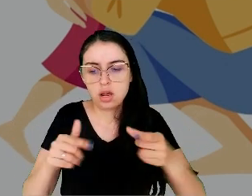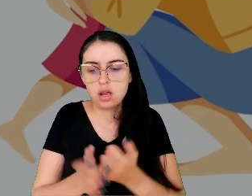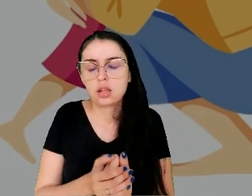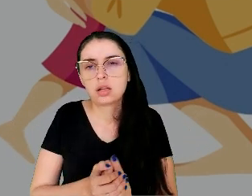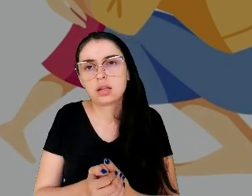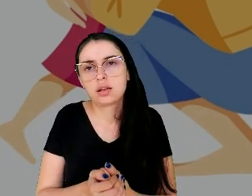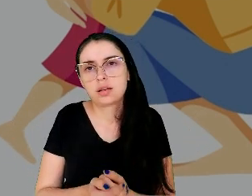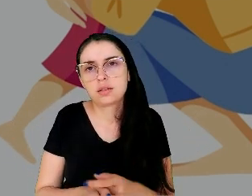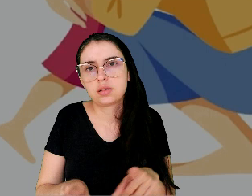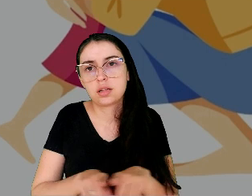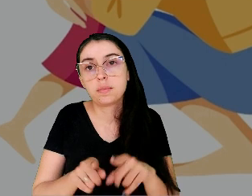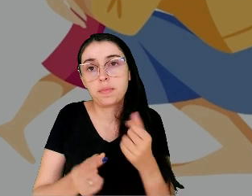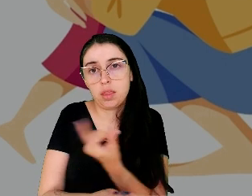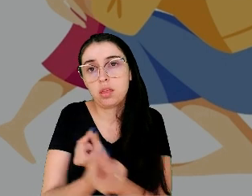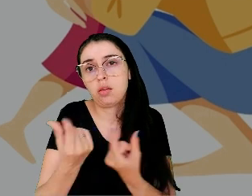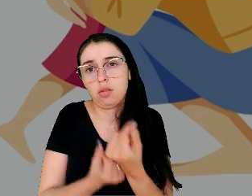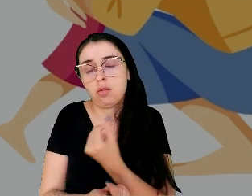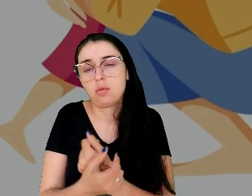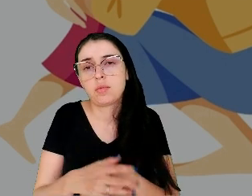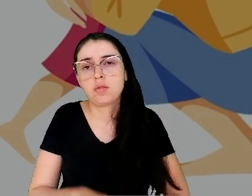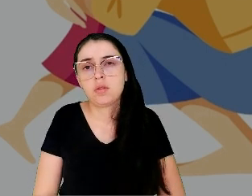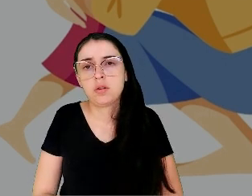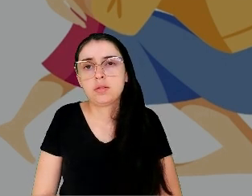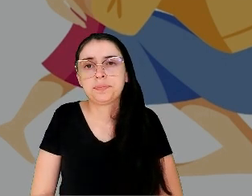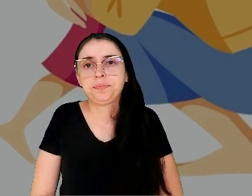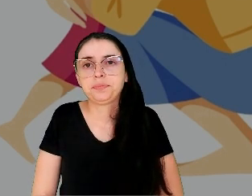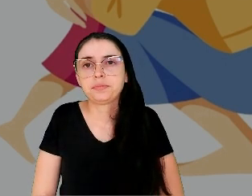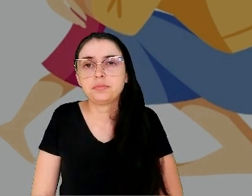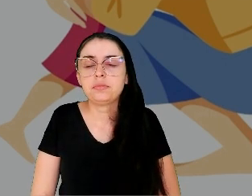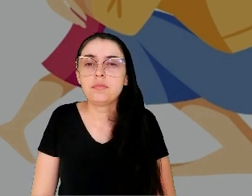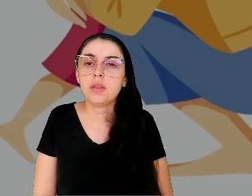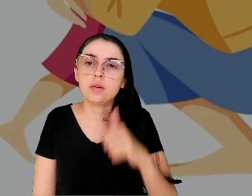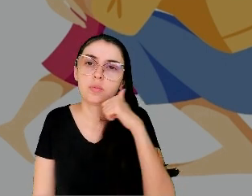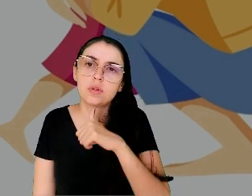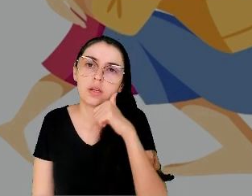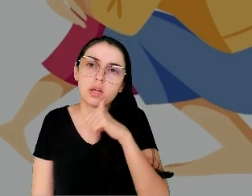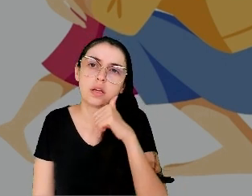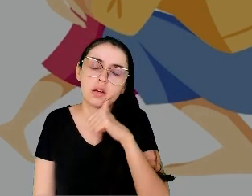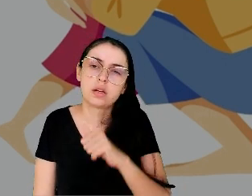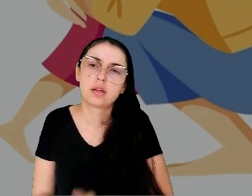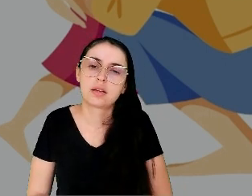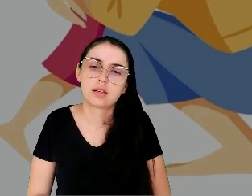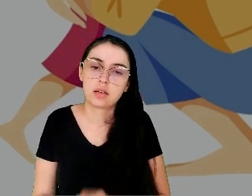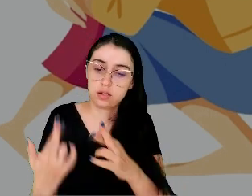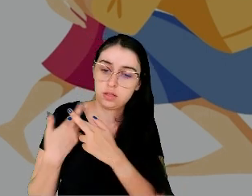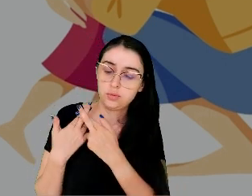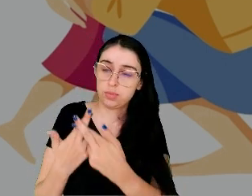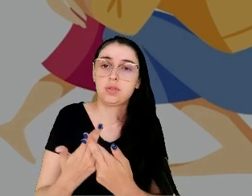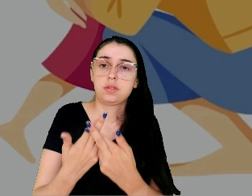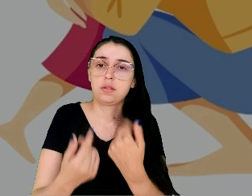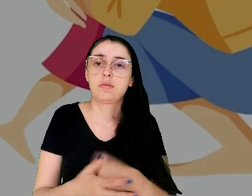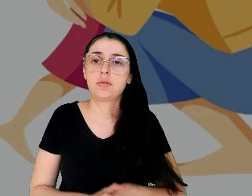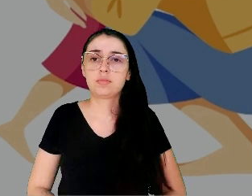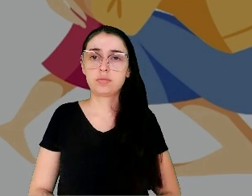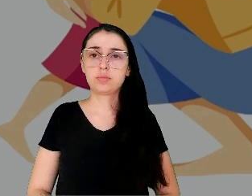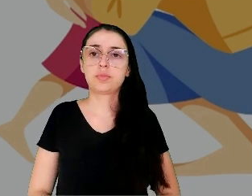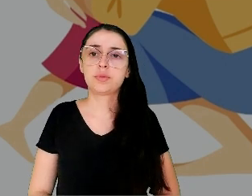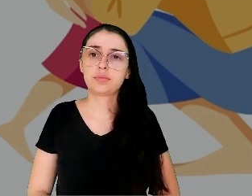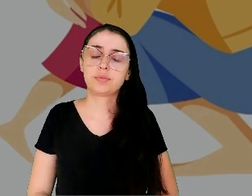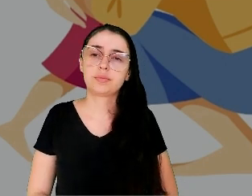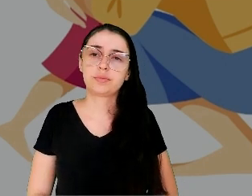ativos econômicos. E, além disso, a mulher é protagonista justamente